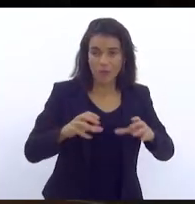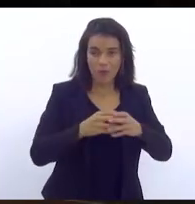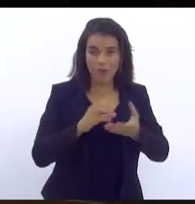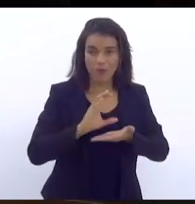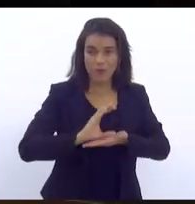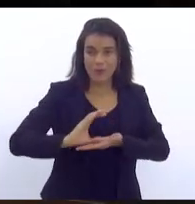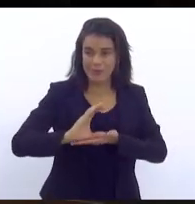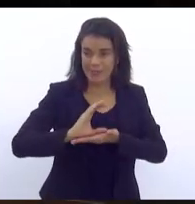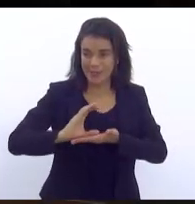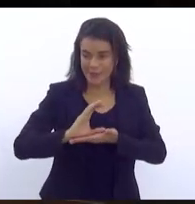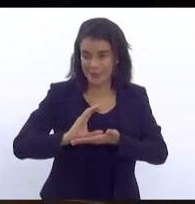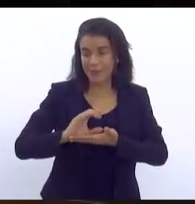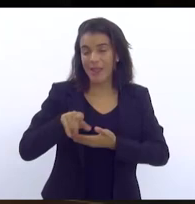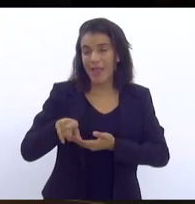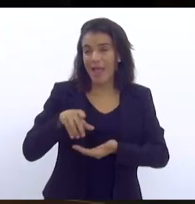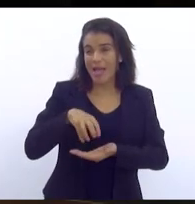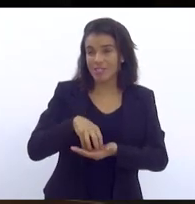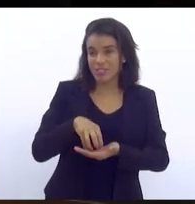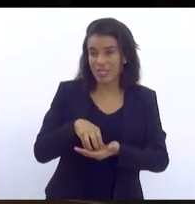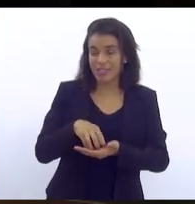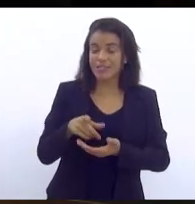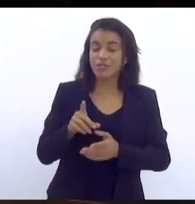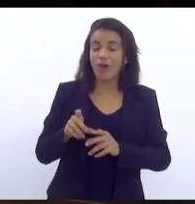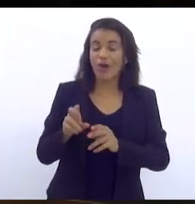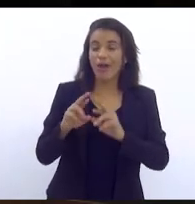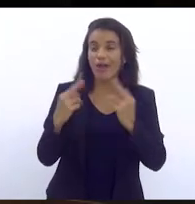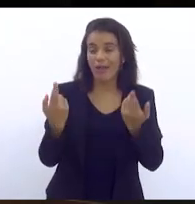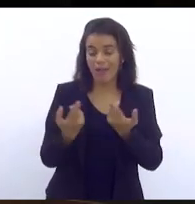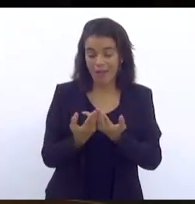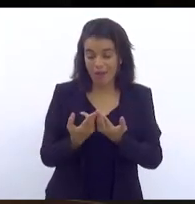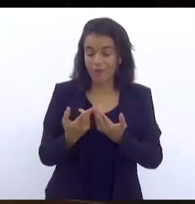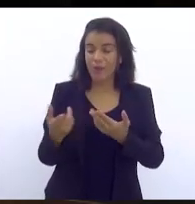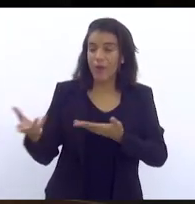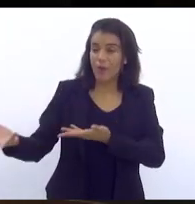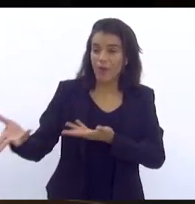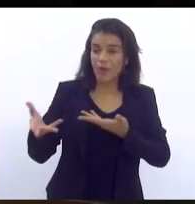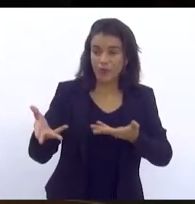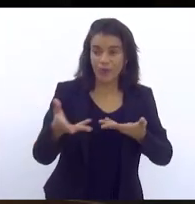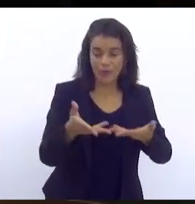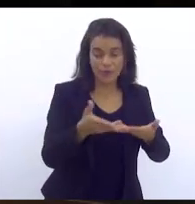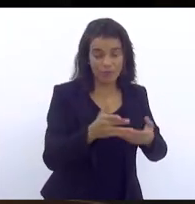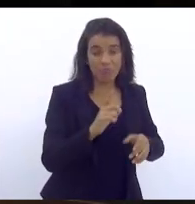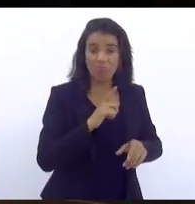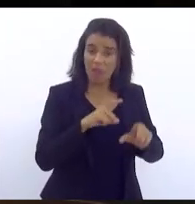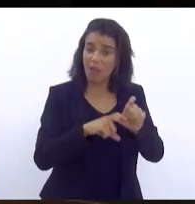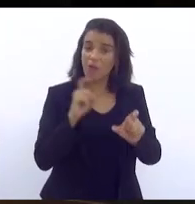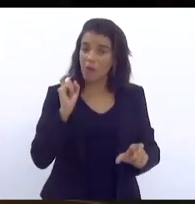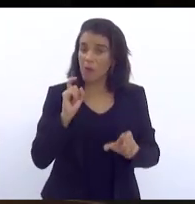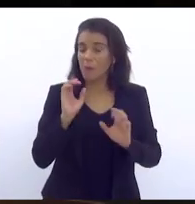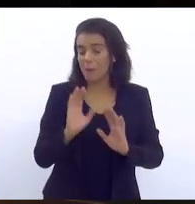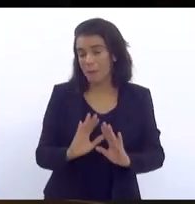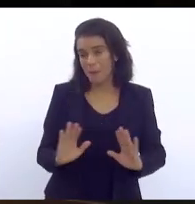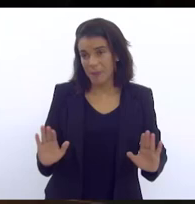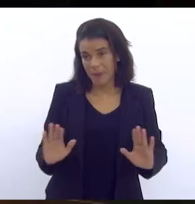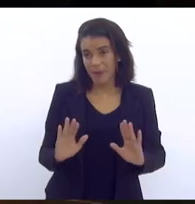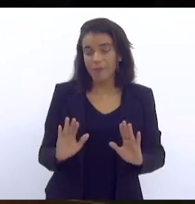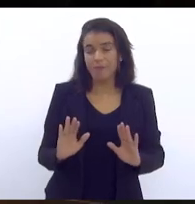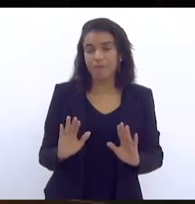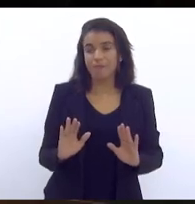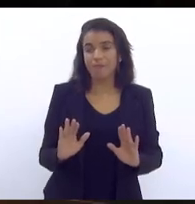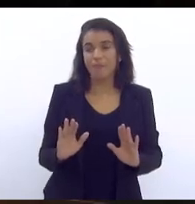cabia a agência reguladora fazer a reunião de instalação do Conselho e depois o conselho ele tem uma autonomia né então